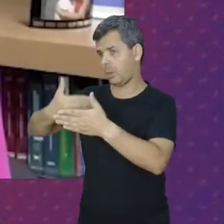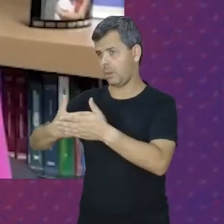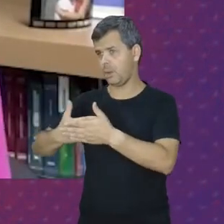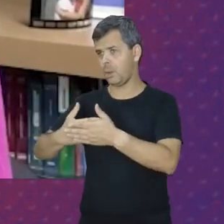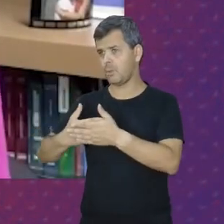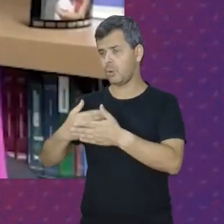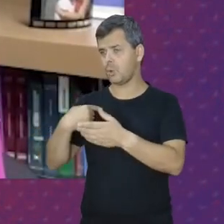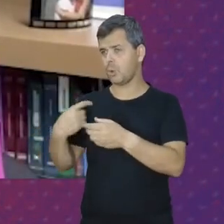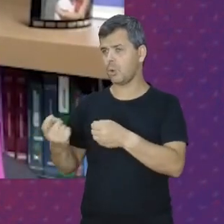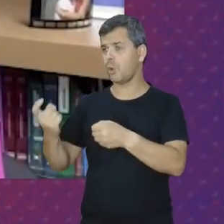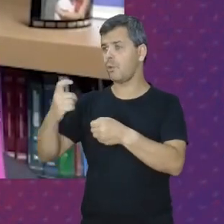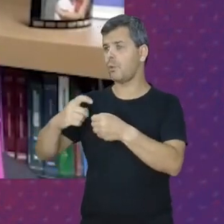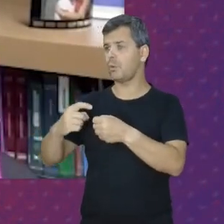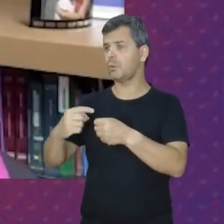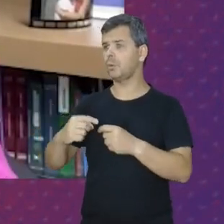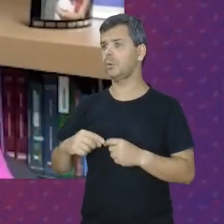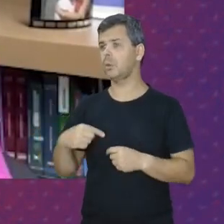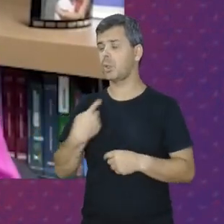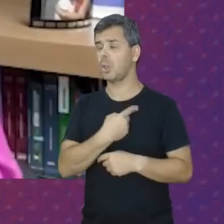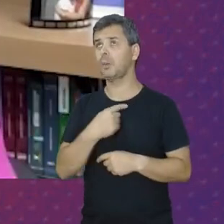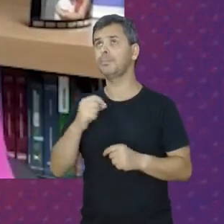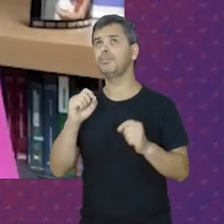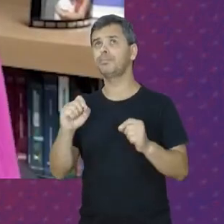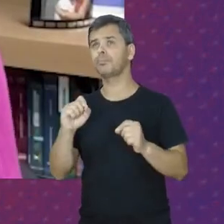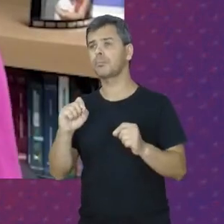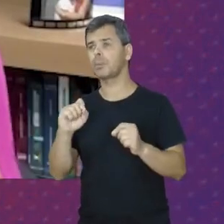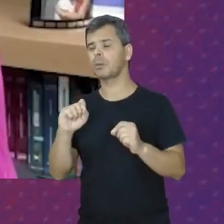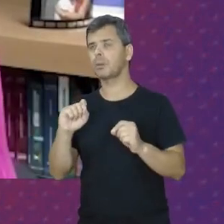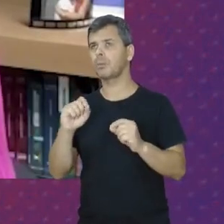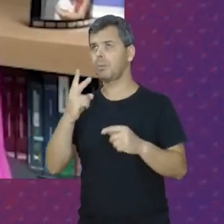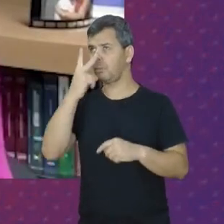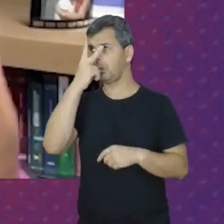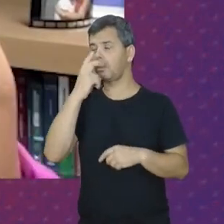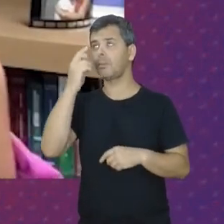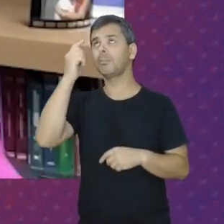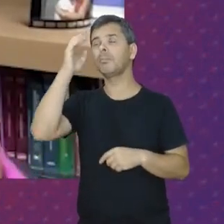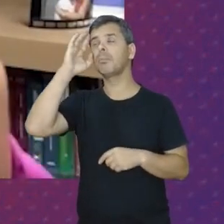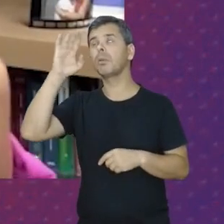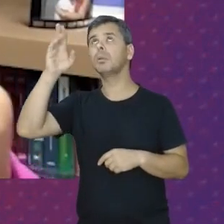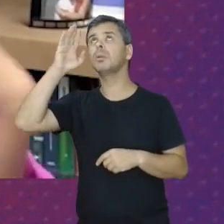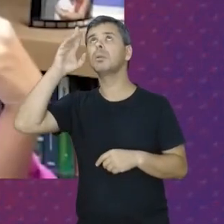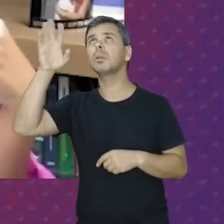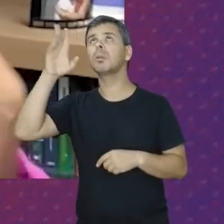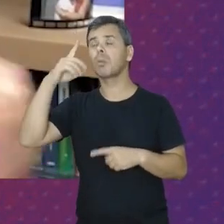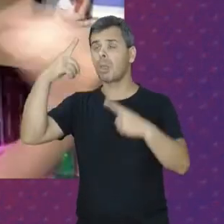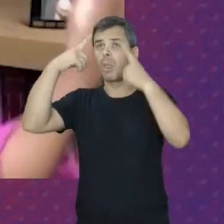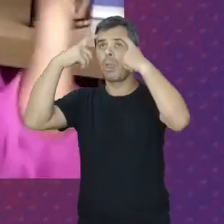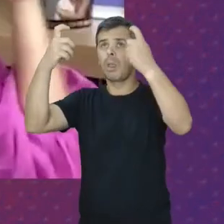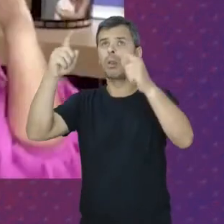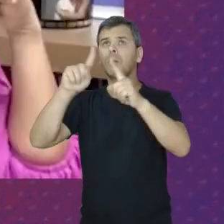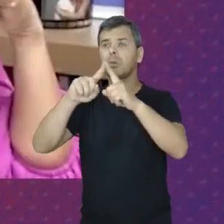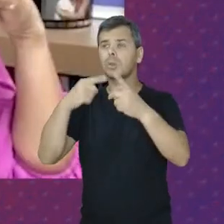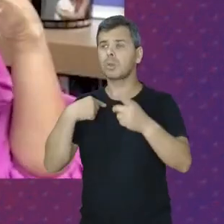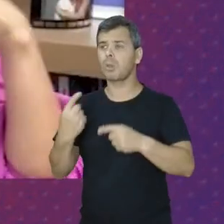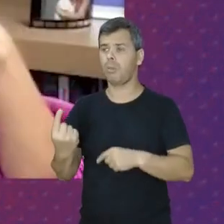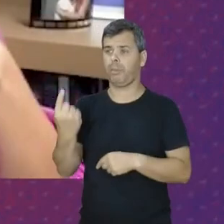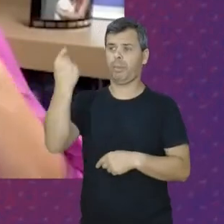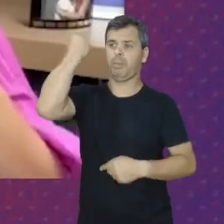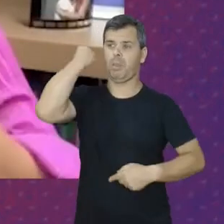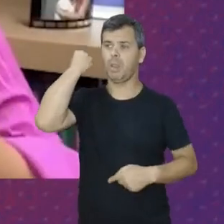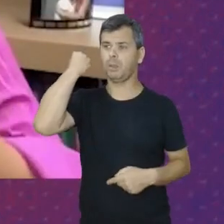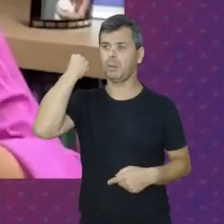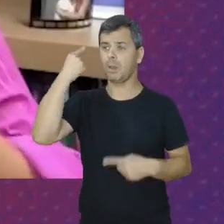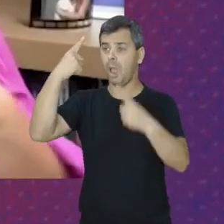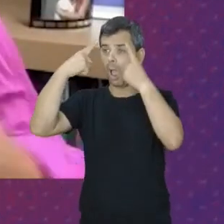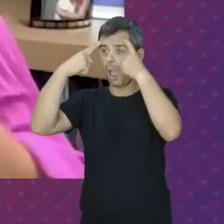nós votamos, por exemplo, nós podemos fechar os olhos e imaginar que essa violência ela já acontece há muito tempo.